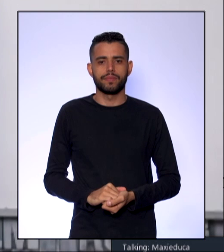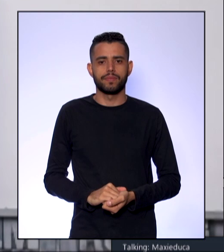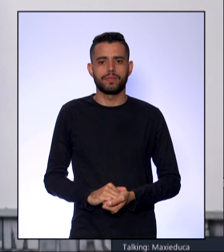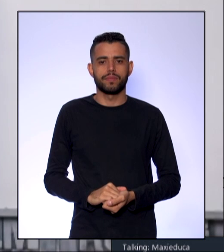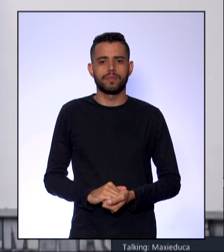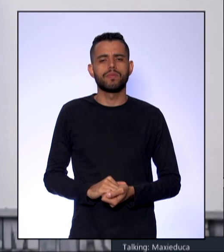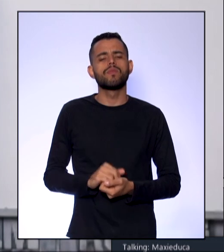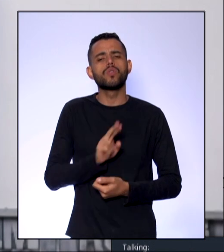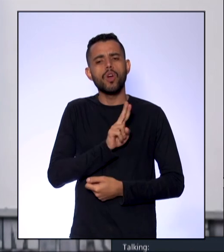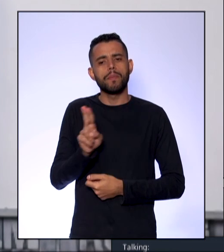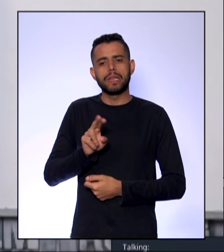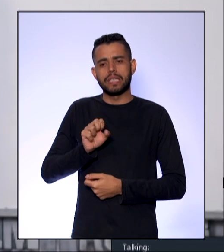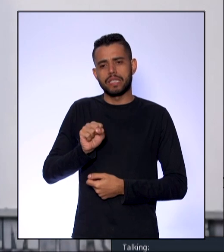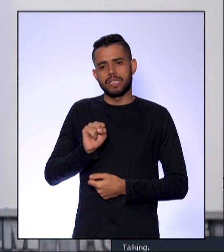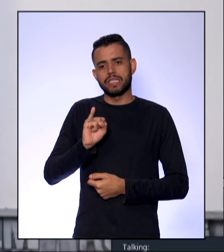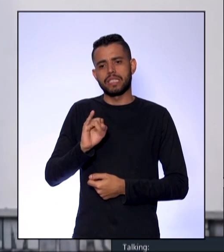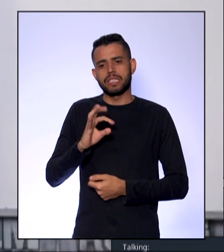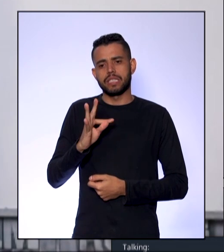sítio